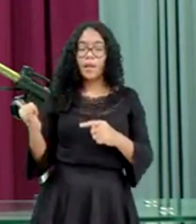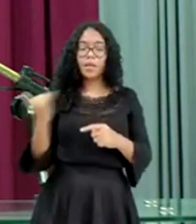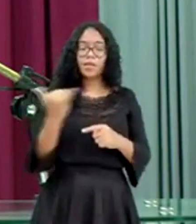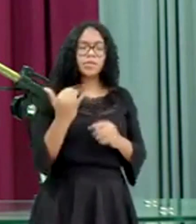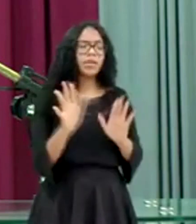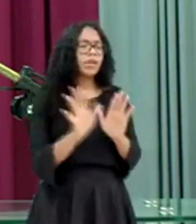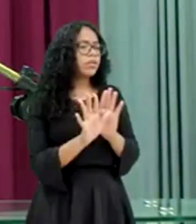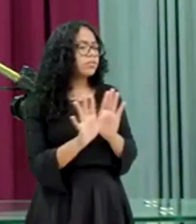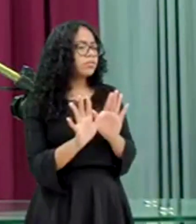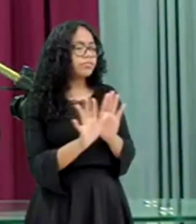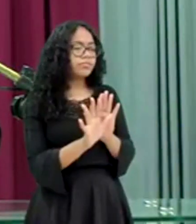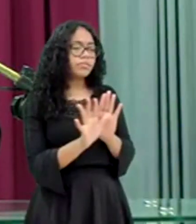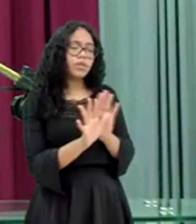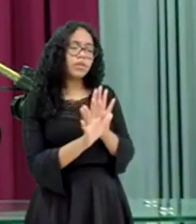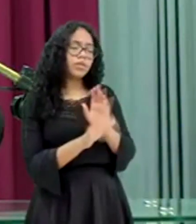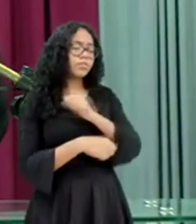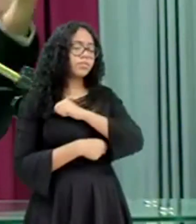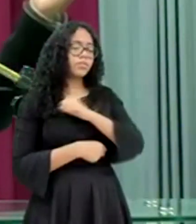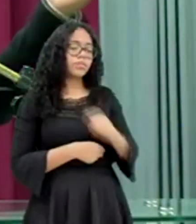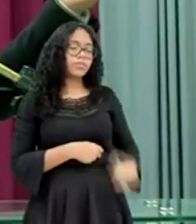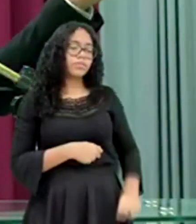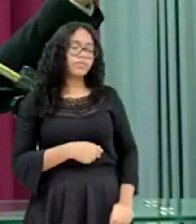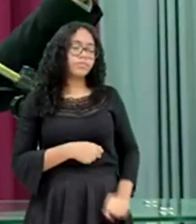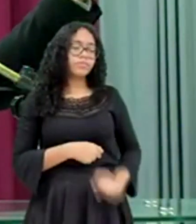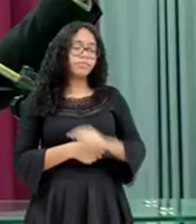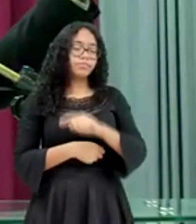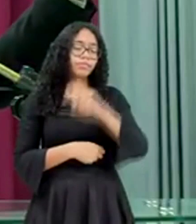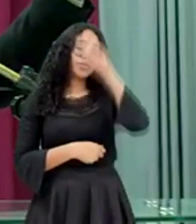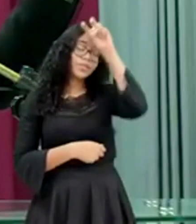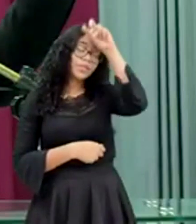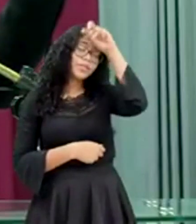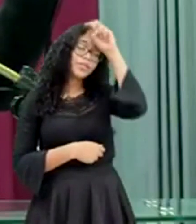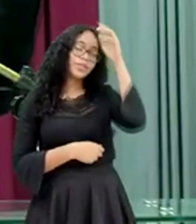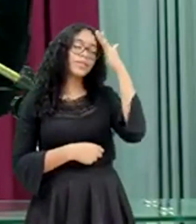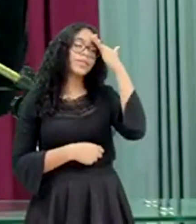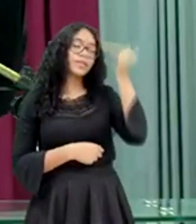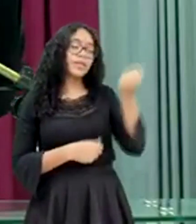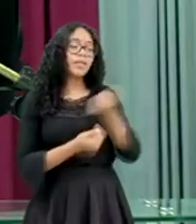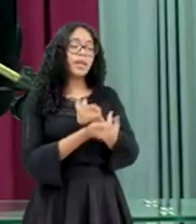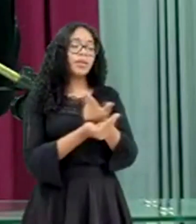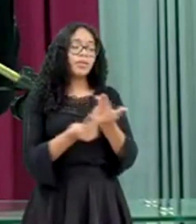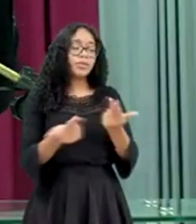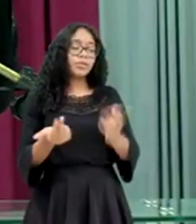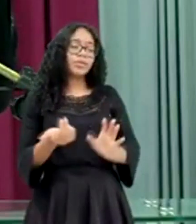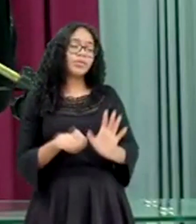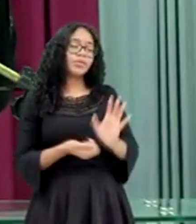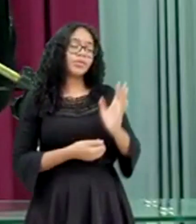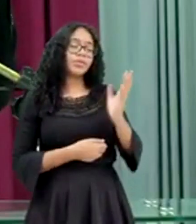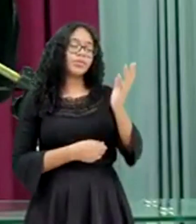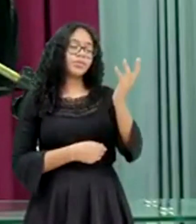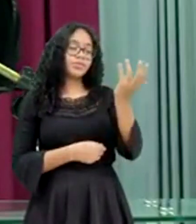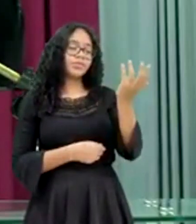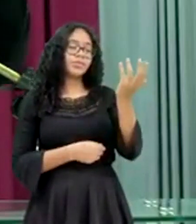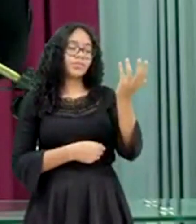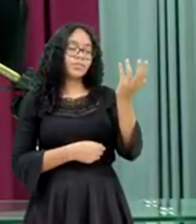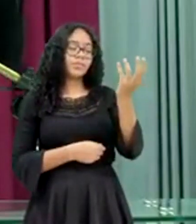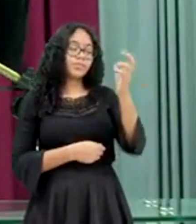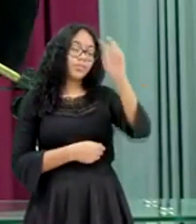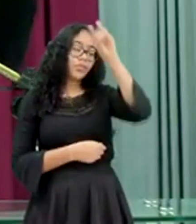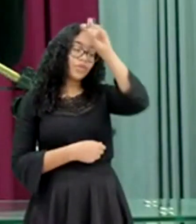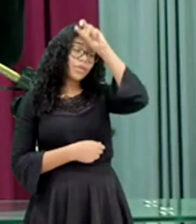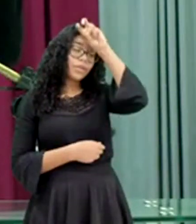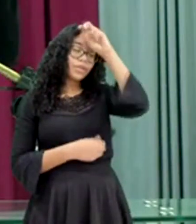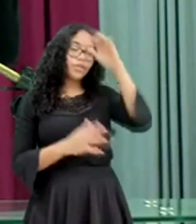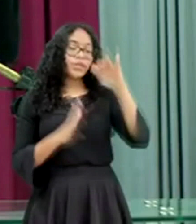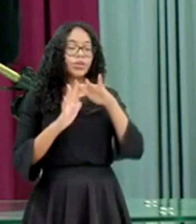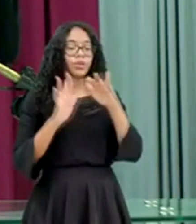Senhor. O Egito sabe dos prodígios que tu fizeste lá. E o Egito e todas as